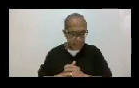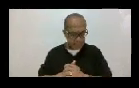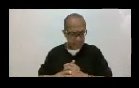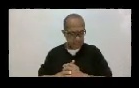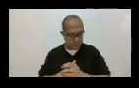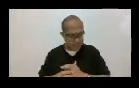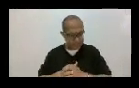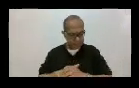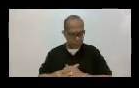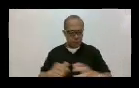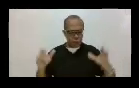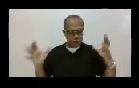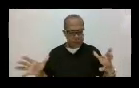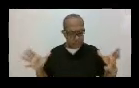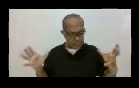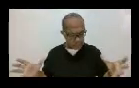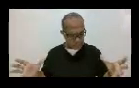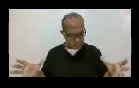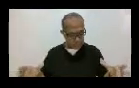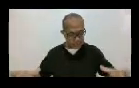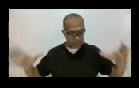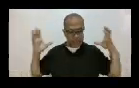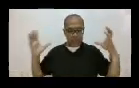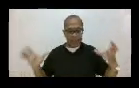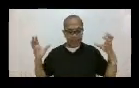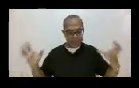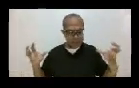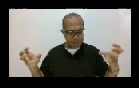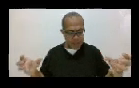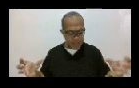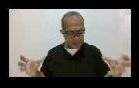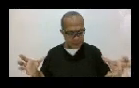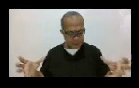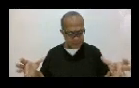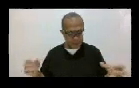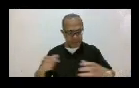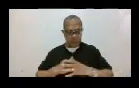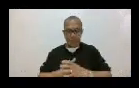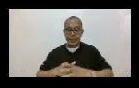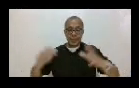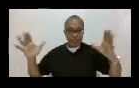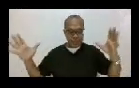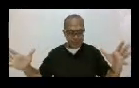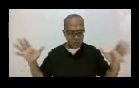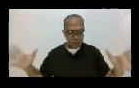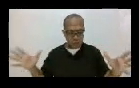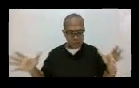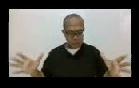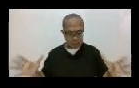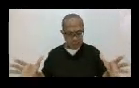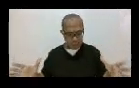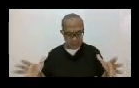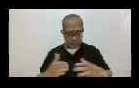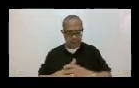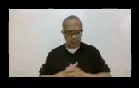são continentes bem os continentes são grandes massas são grandes